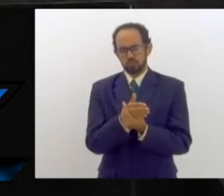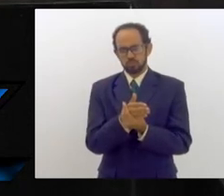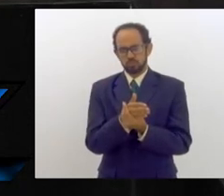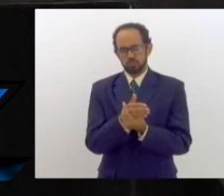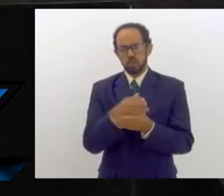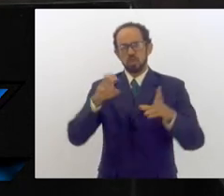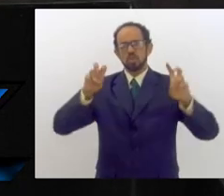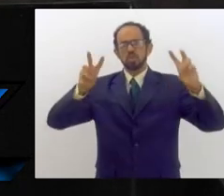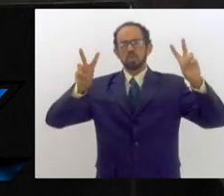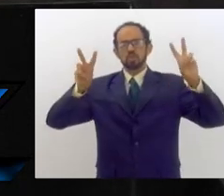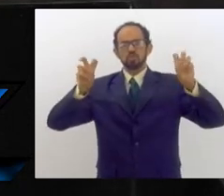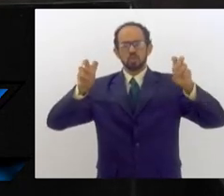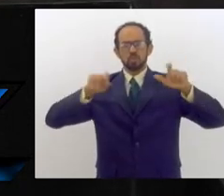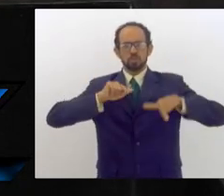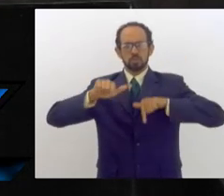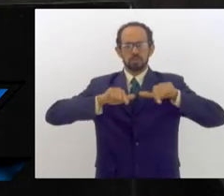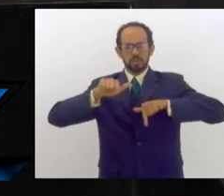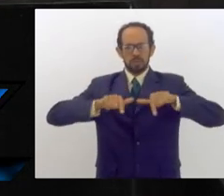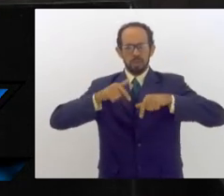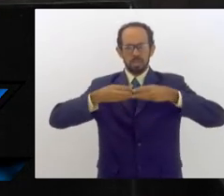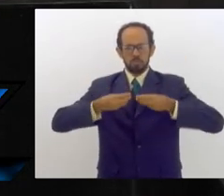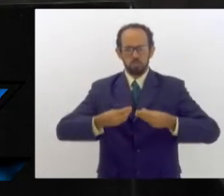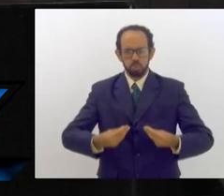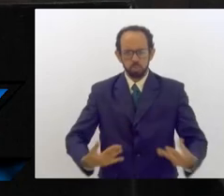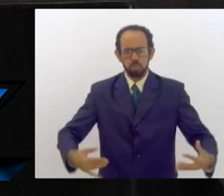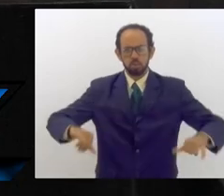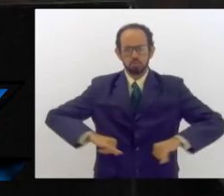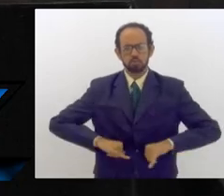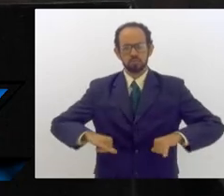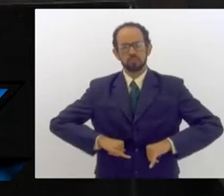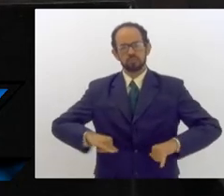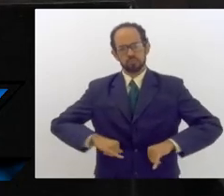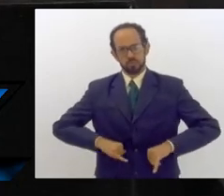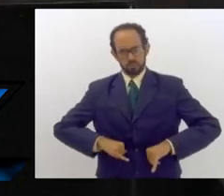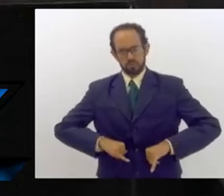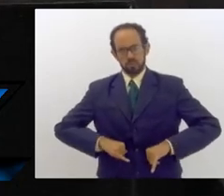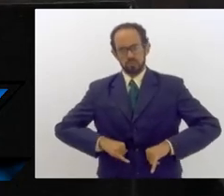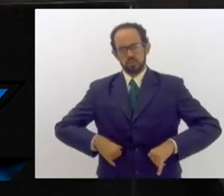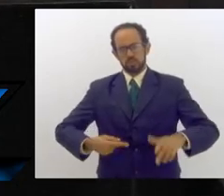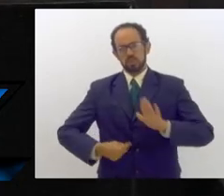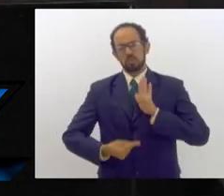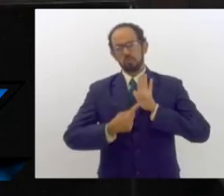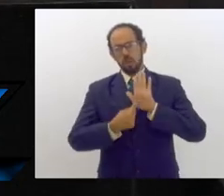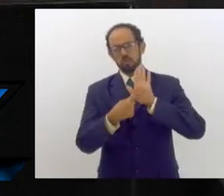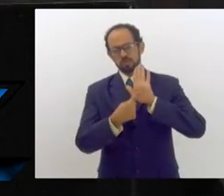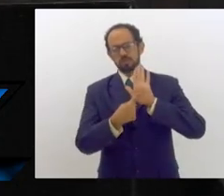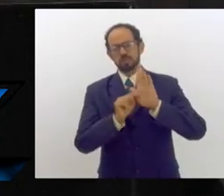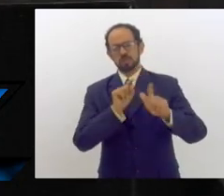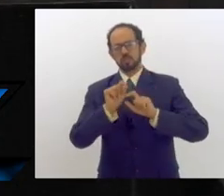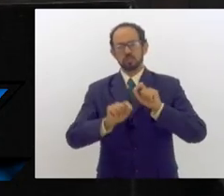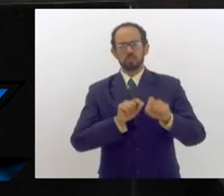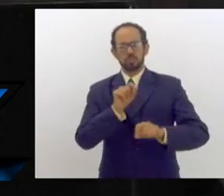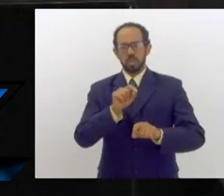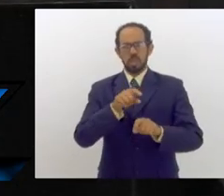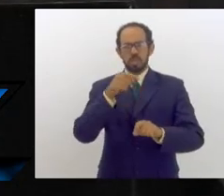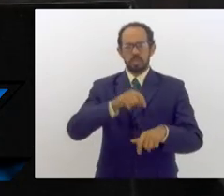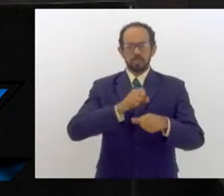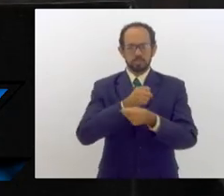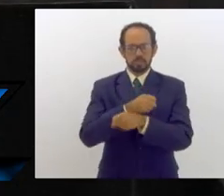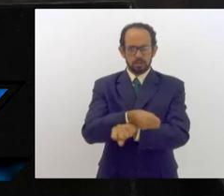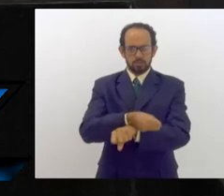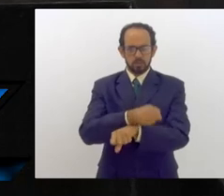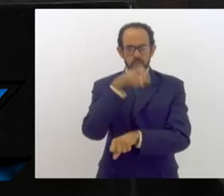referentes ao trabalho degradante digno o que mostra que a escravidão